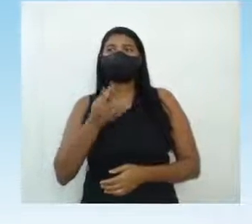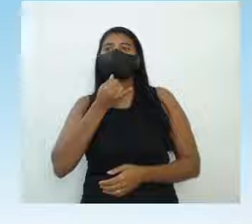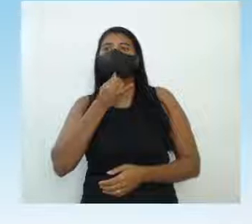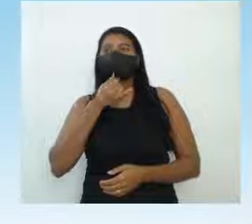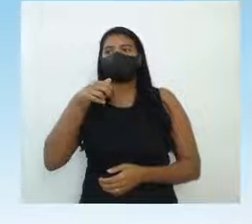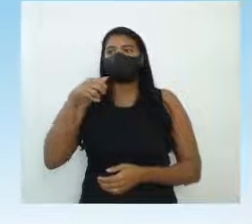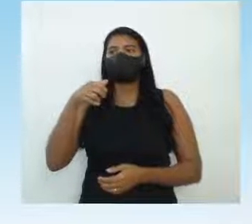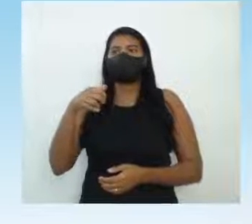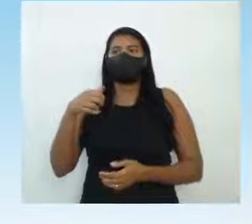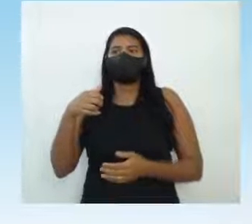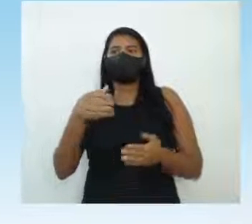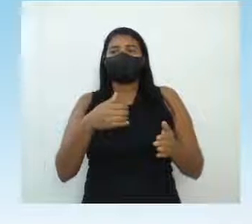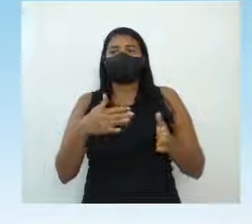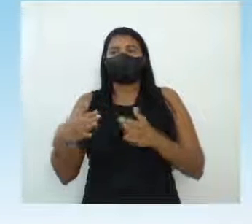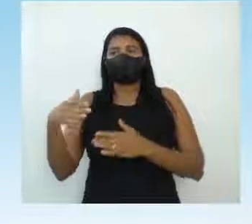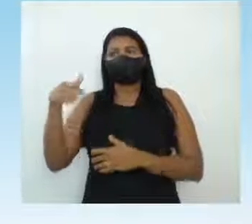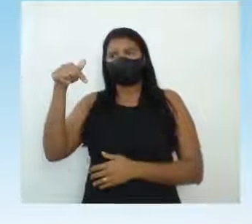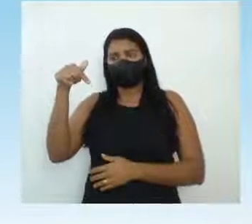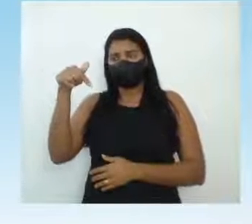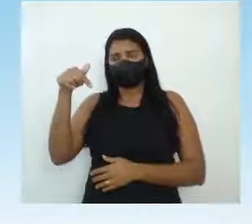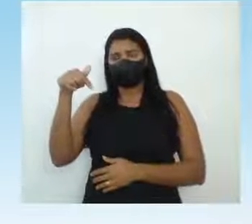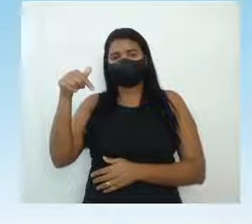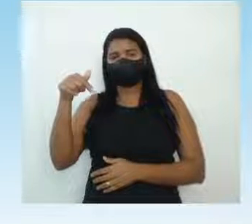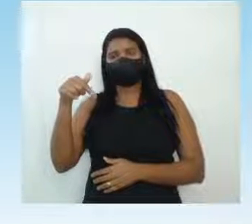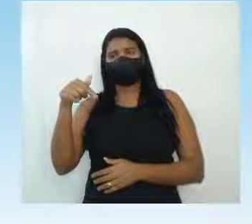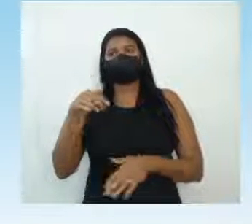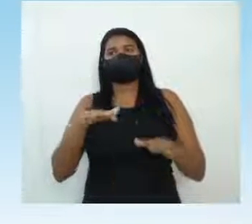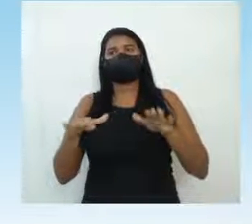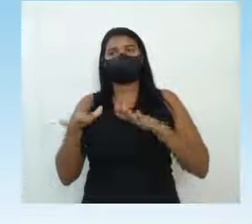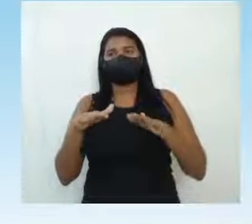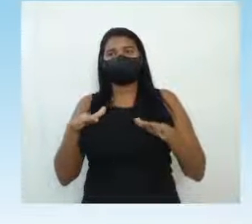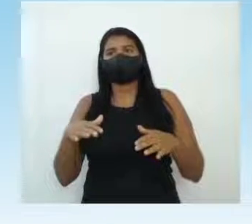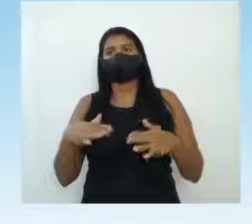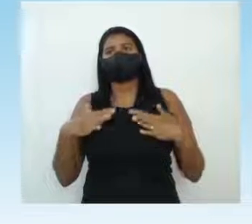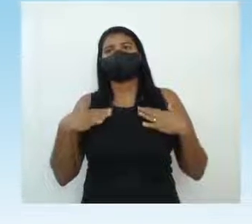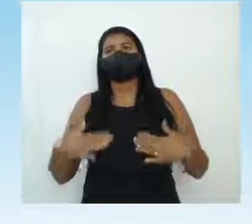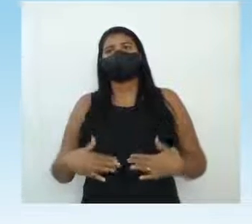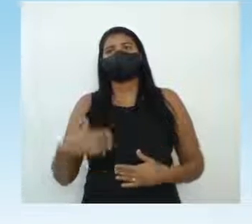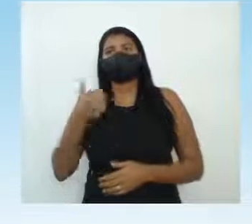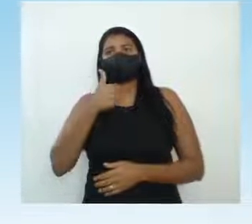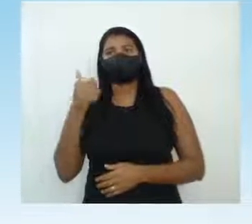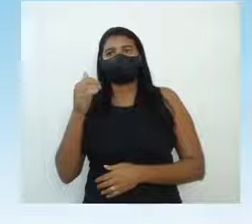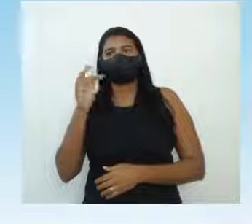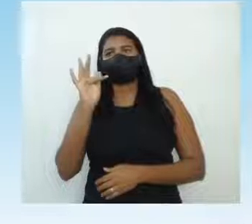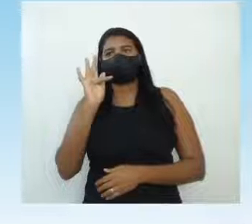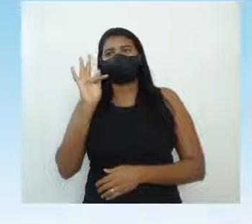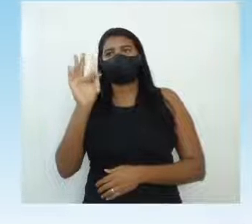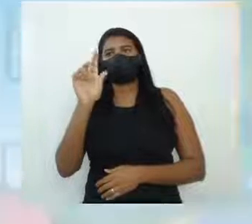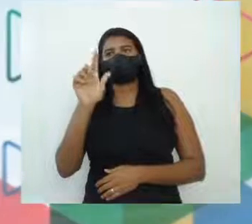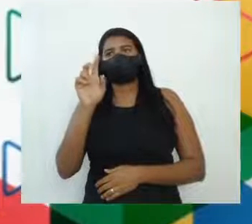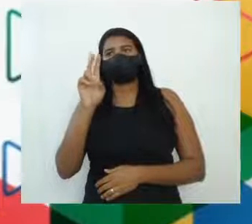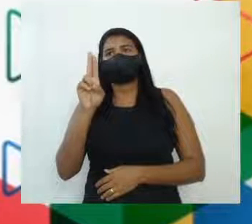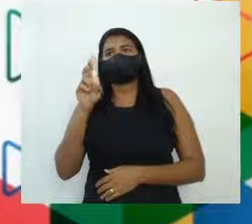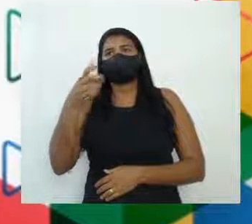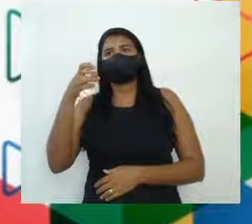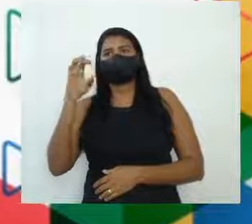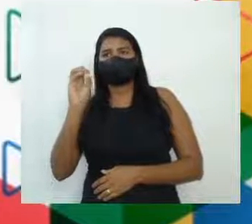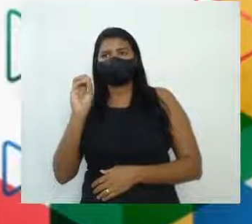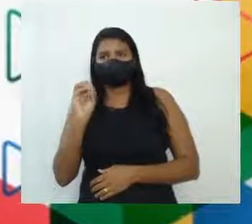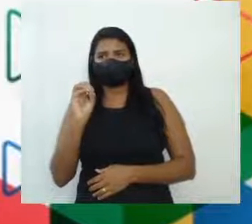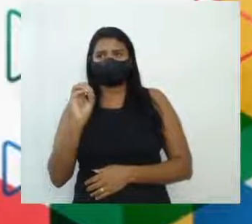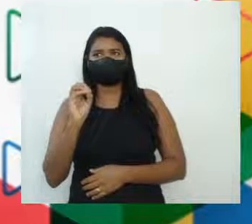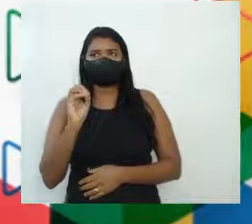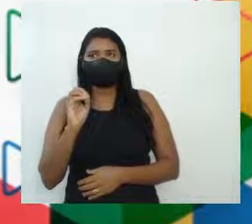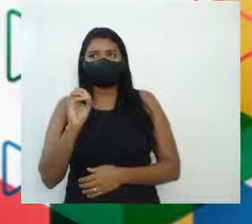7 principais movimentos do break, certo? O primeiro é o footwork, que são movimentos com